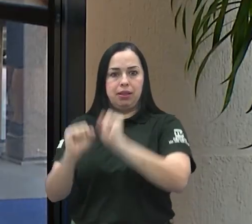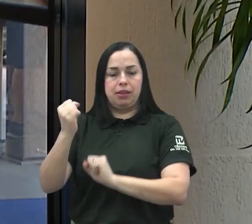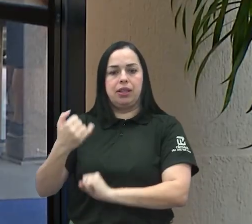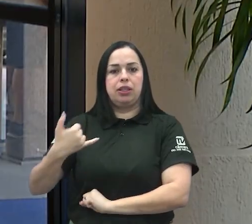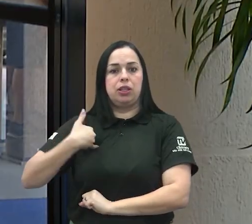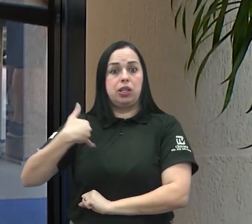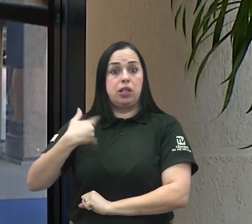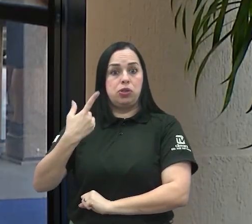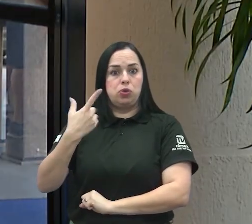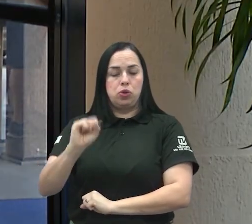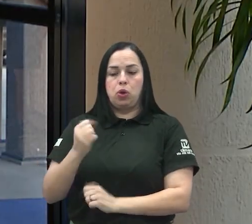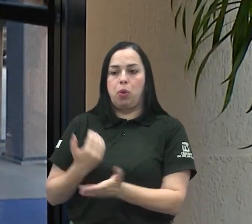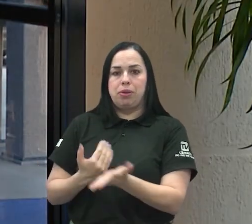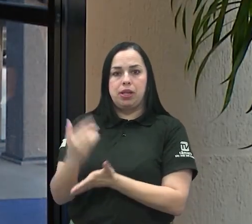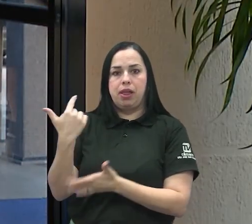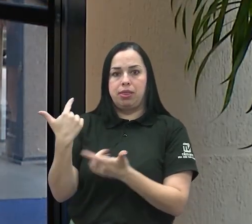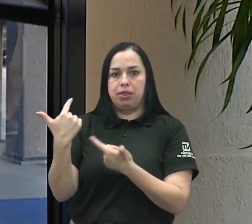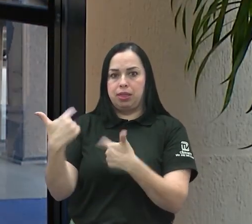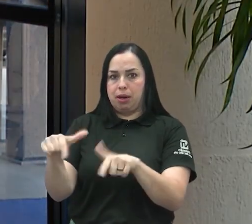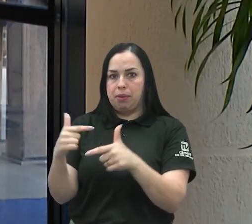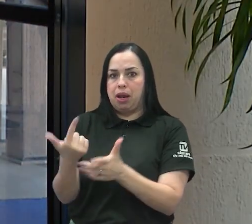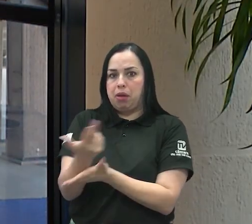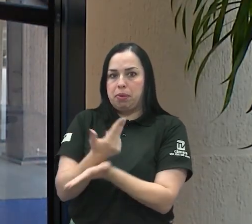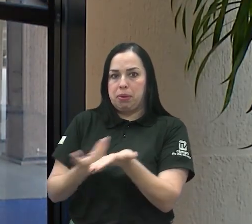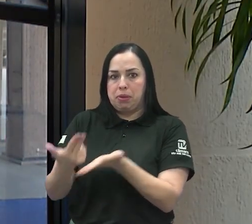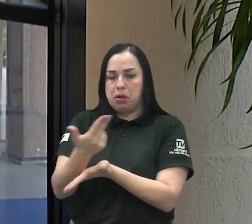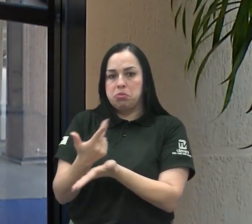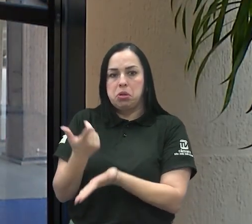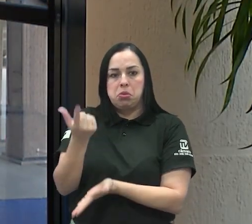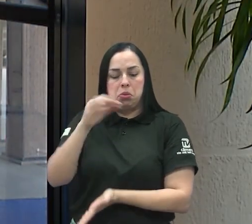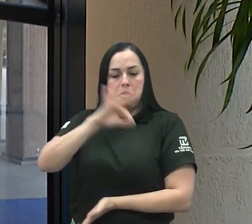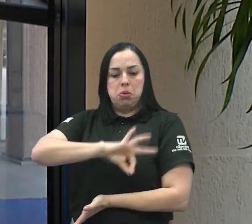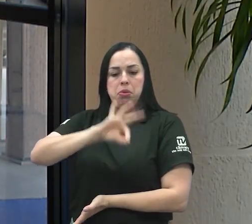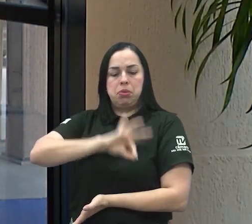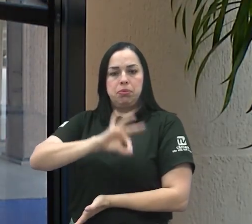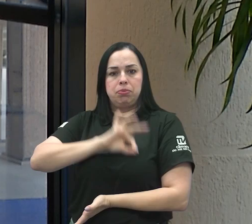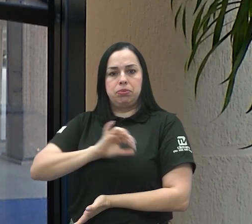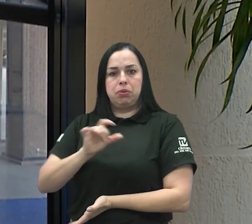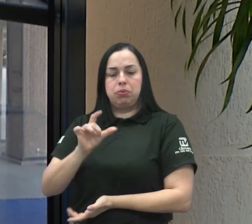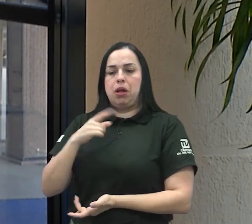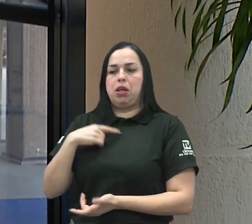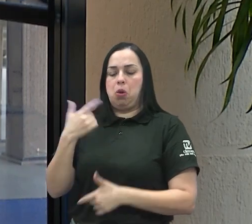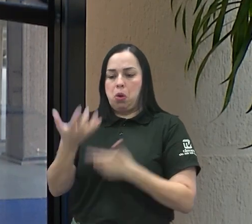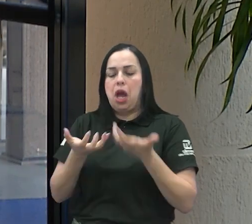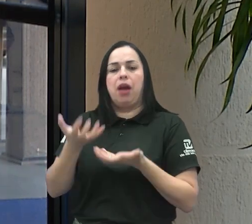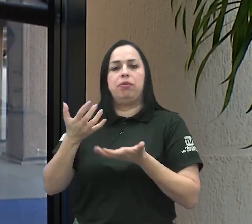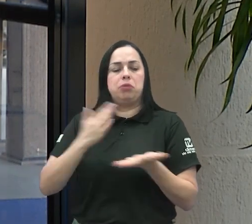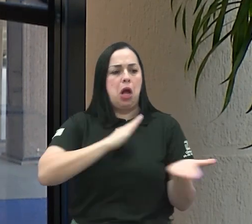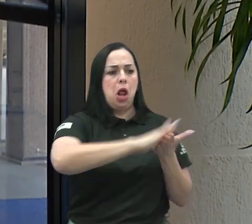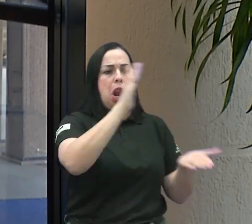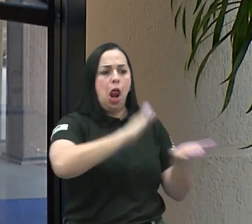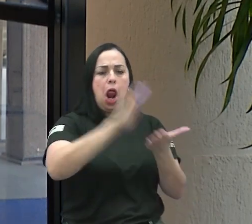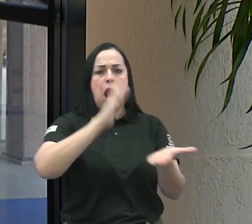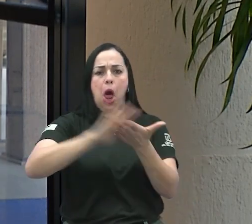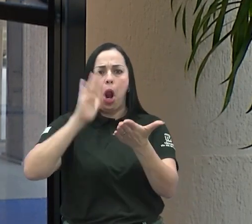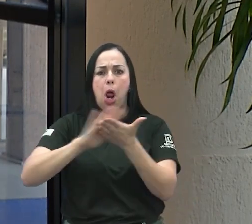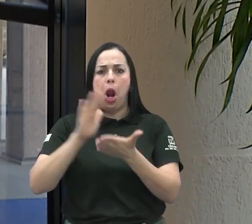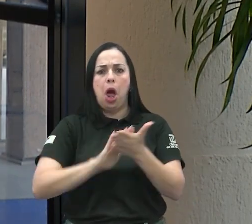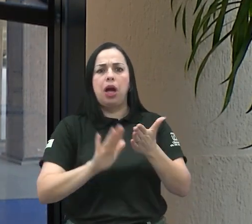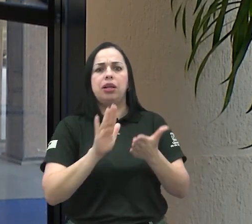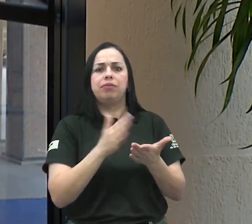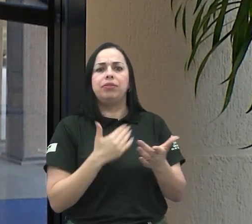como desenhista e comecei a trabalhar, ganhar o meu dinheiro. E aí, quanto mais dinheiro eu ganhava, mais eu gastava, mais eu ia